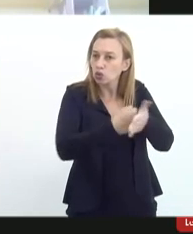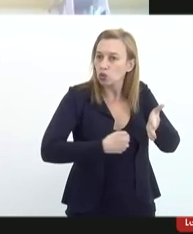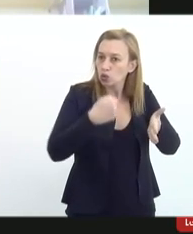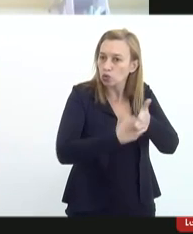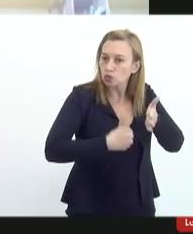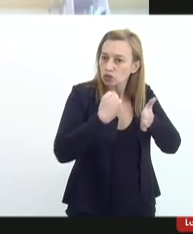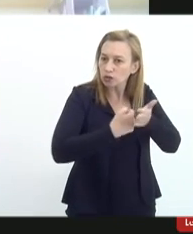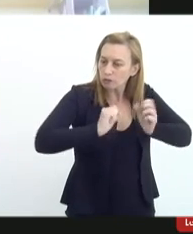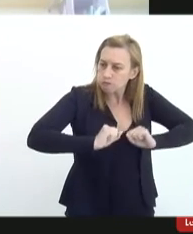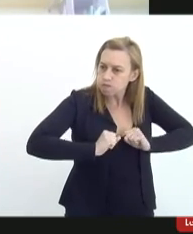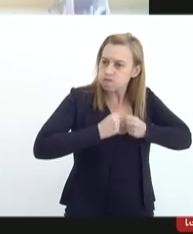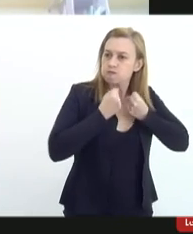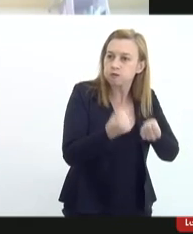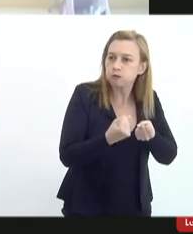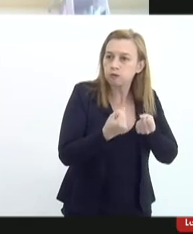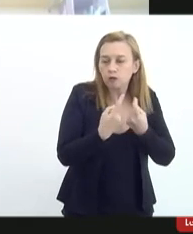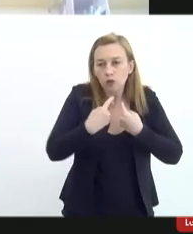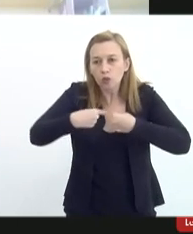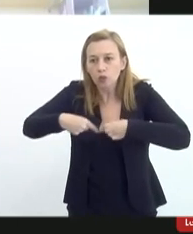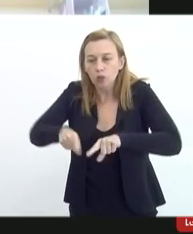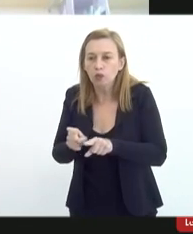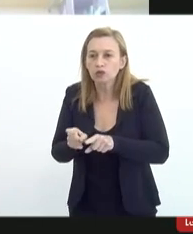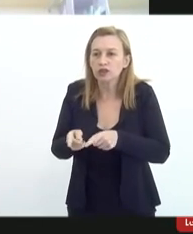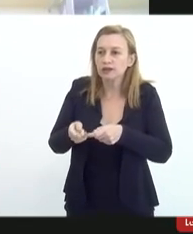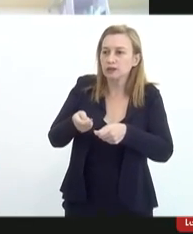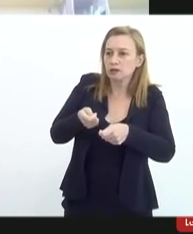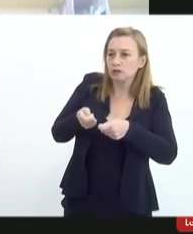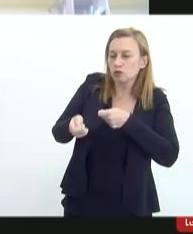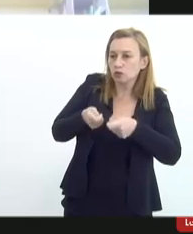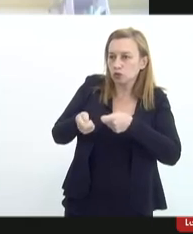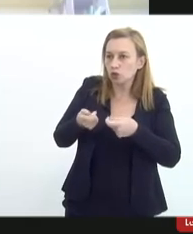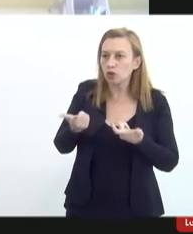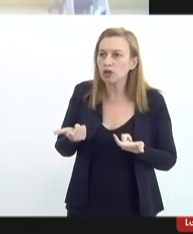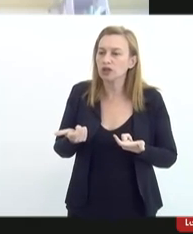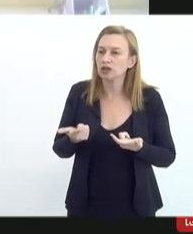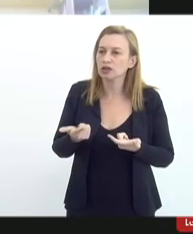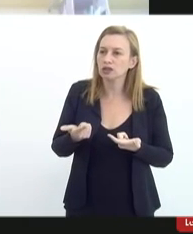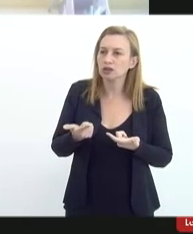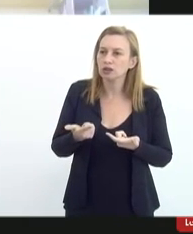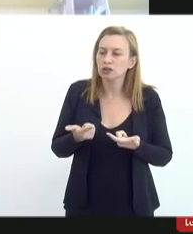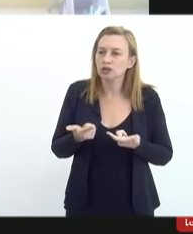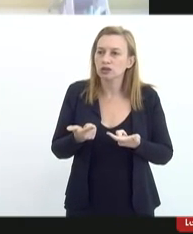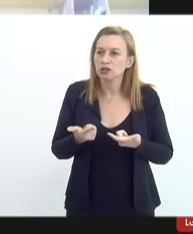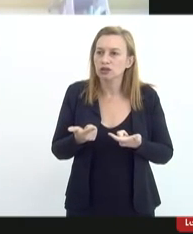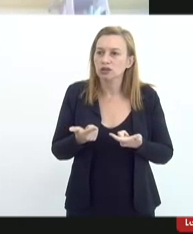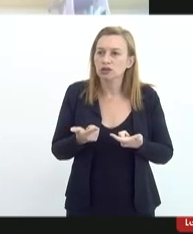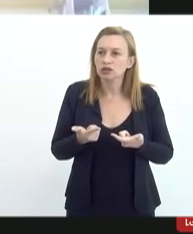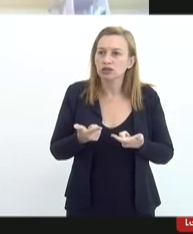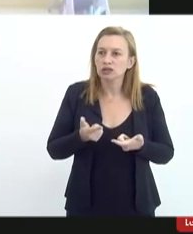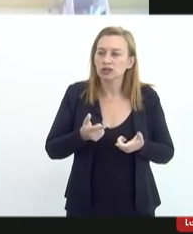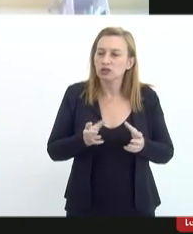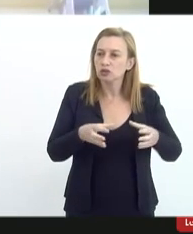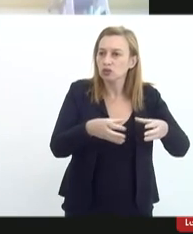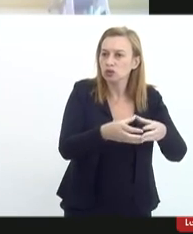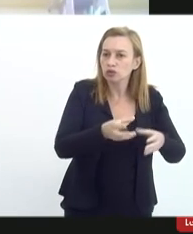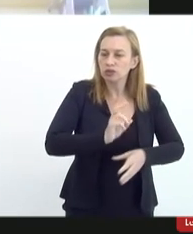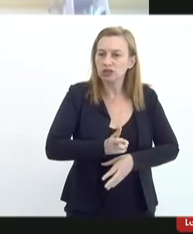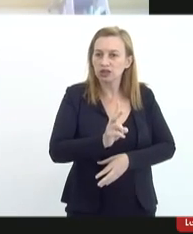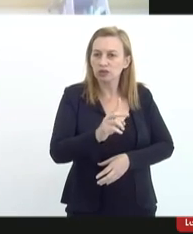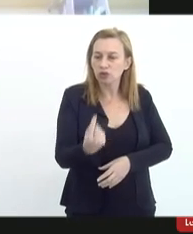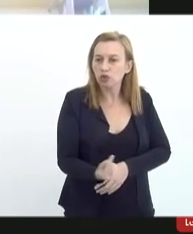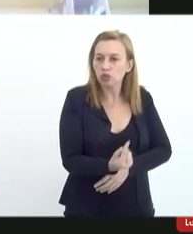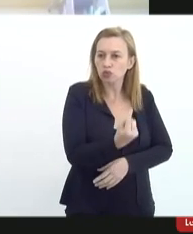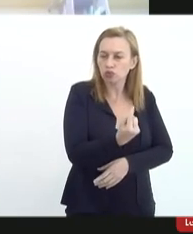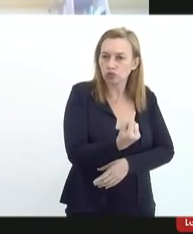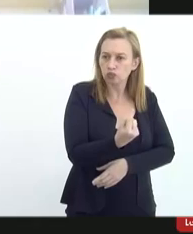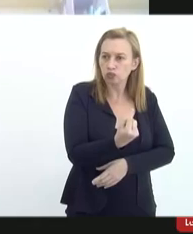resistência contra essa dominação de elementos que sempre foram minoritários